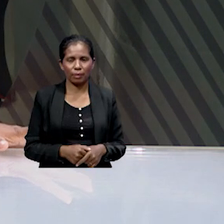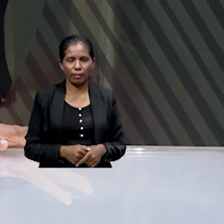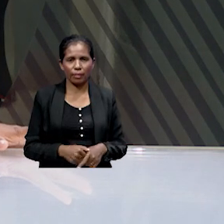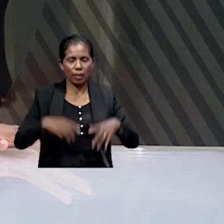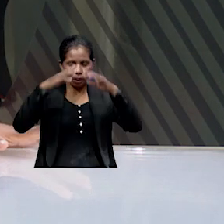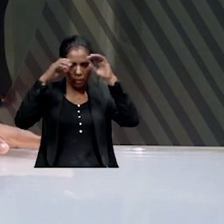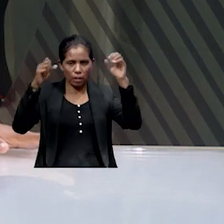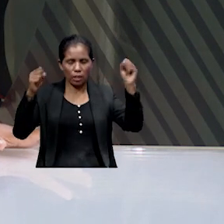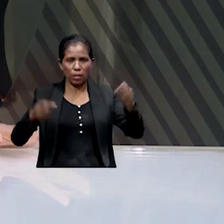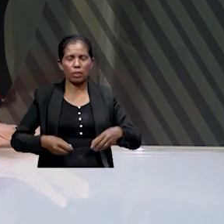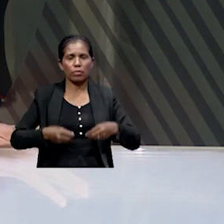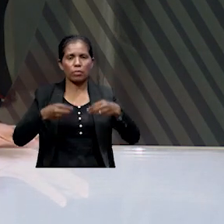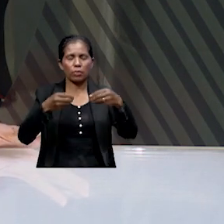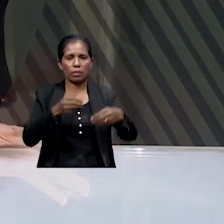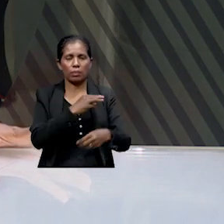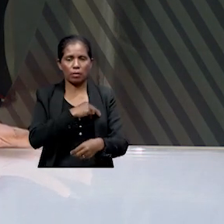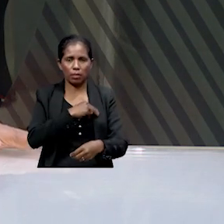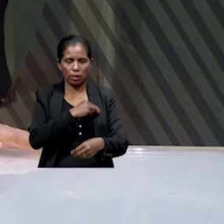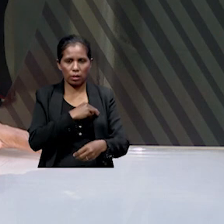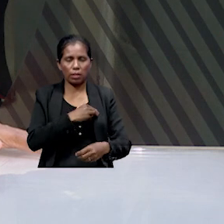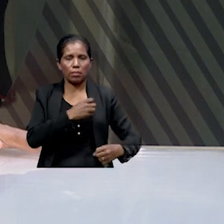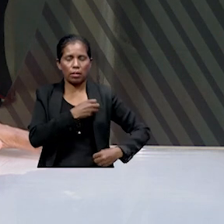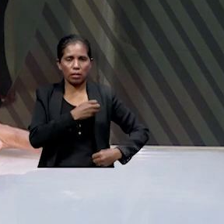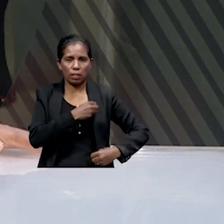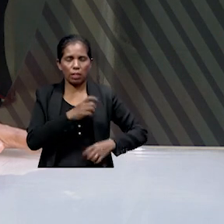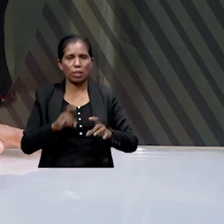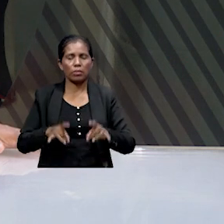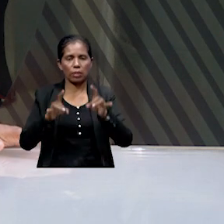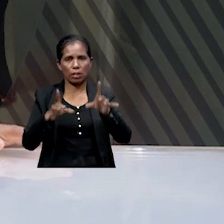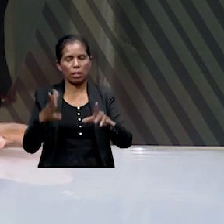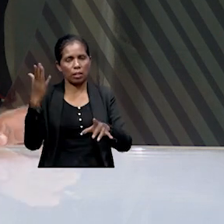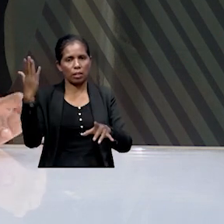Presidente da República foi homenagem ao Memorial Militar Australiano e a Canberra.